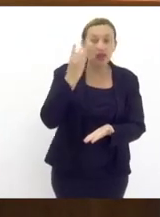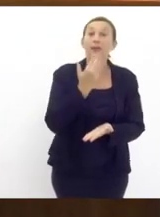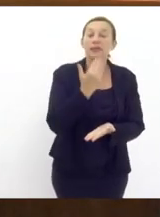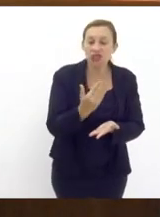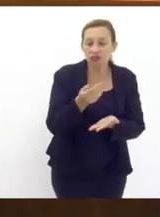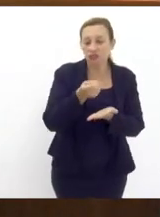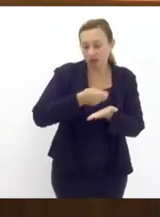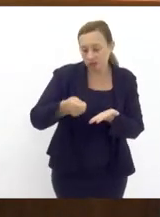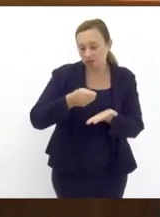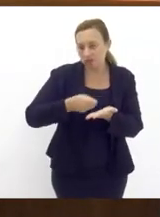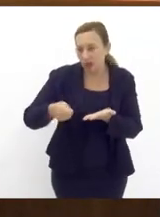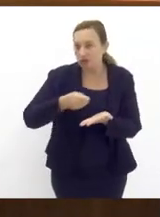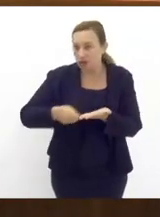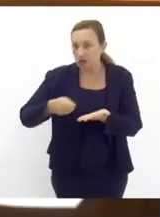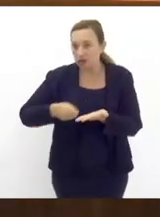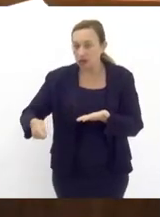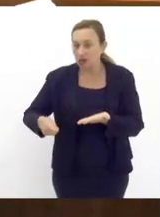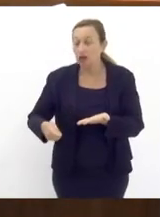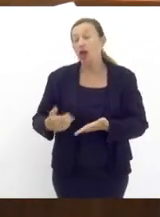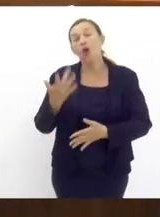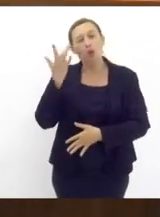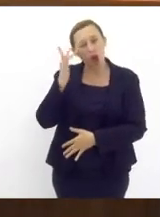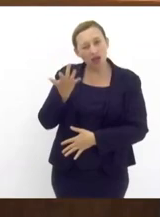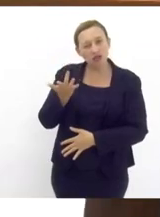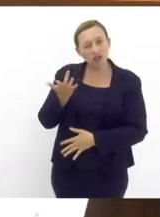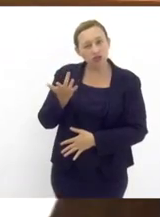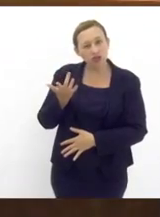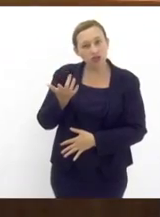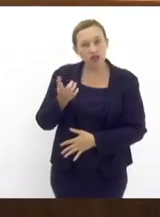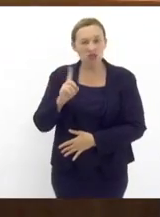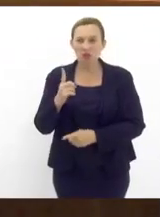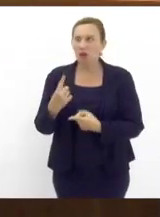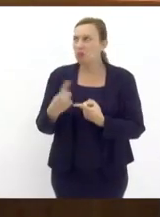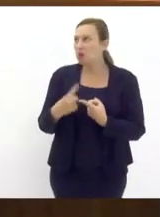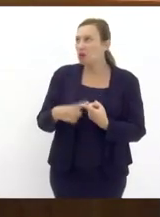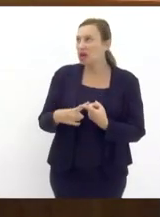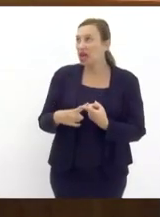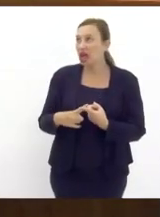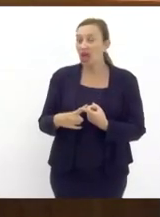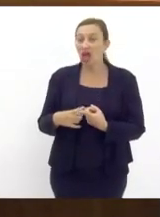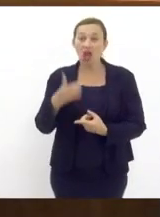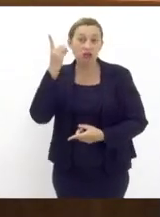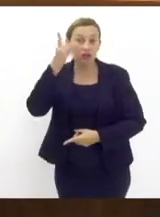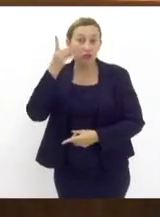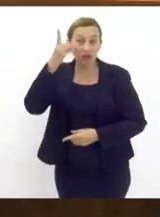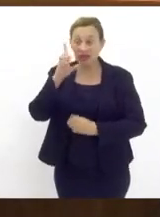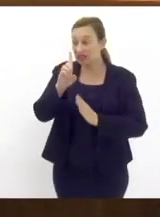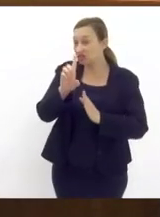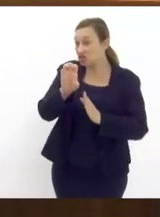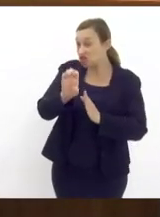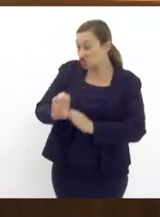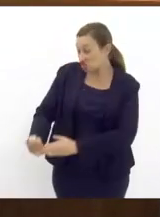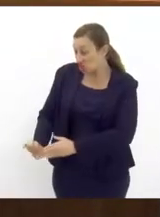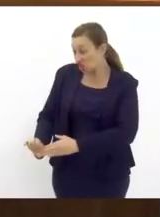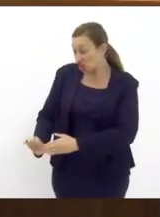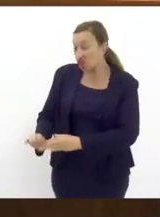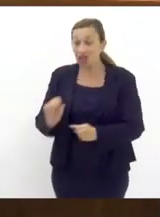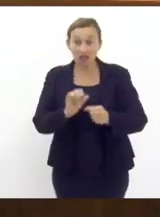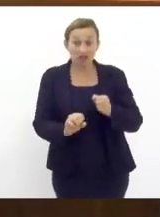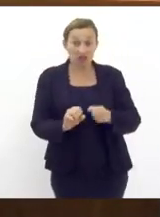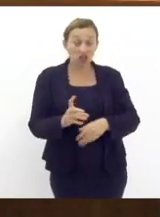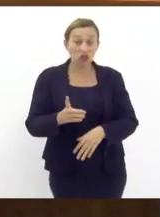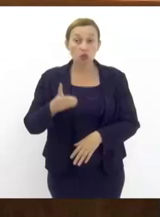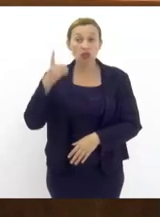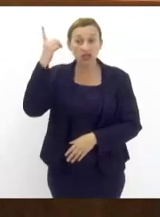deputadas assinarem e eu acho que não é porque é um deputado de esquerda que fez com uma deputada de direita que ele tem direito